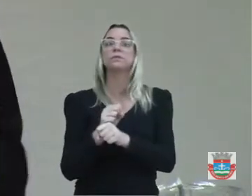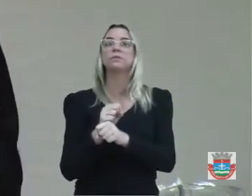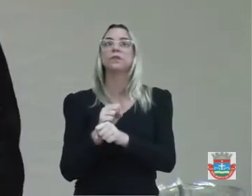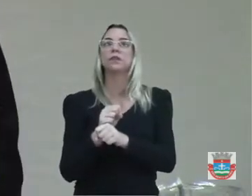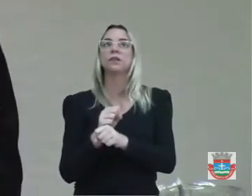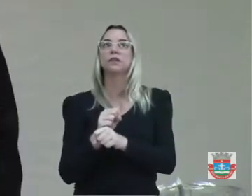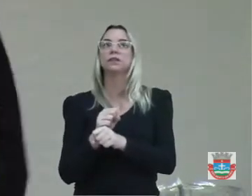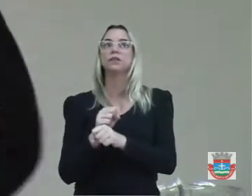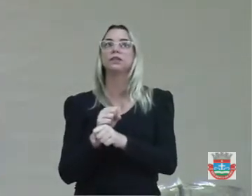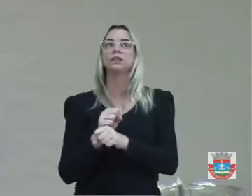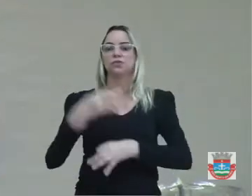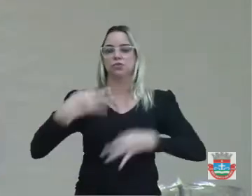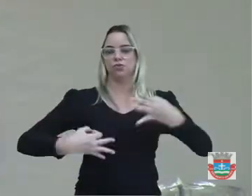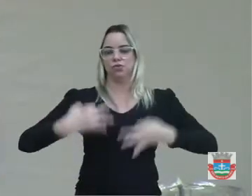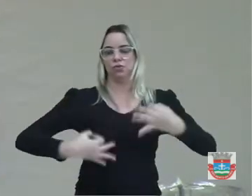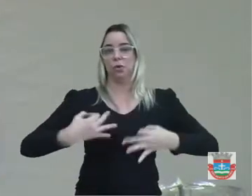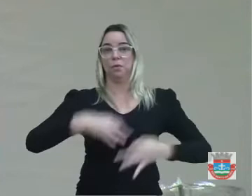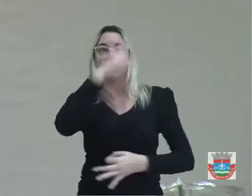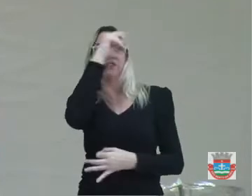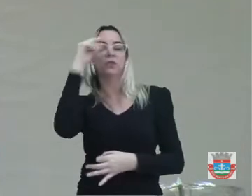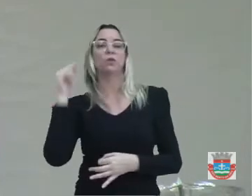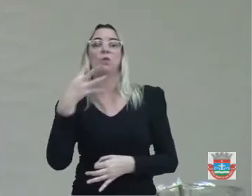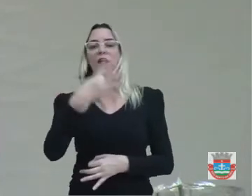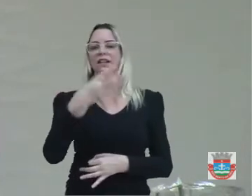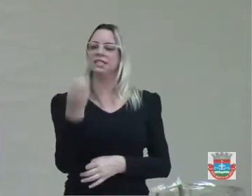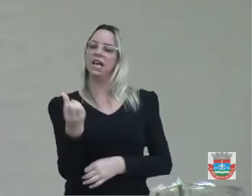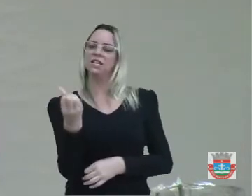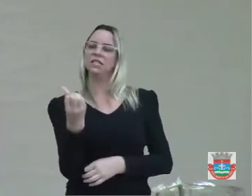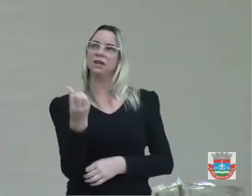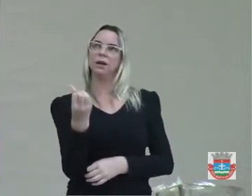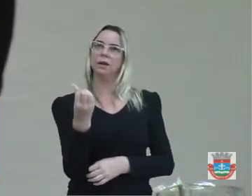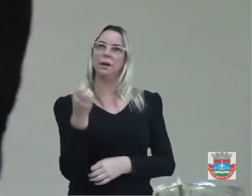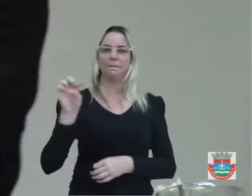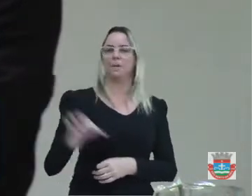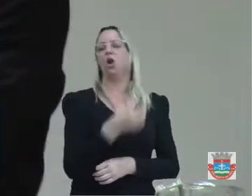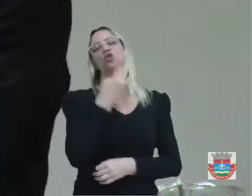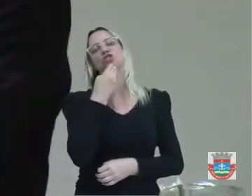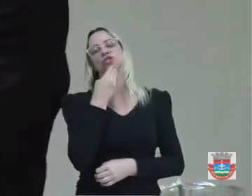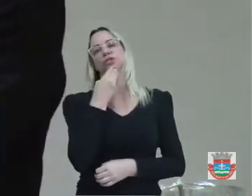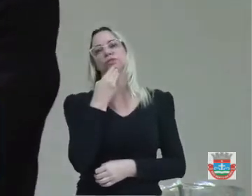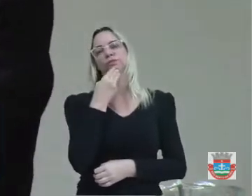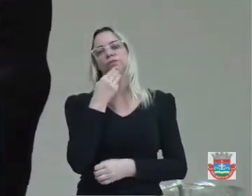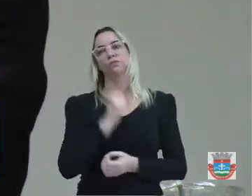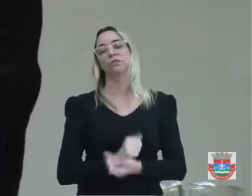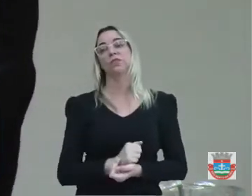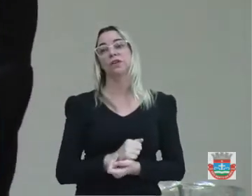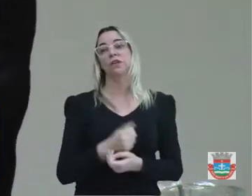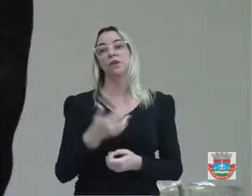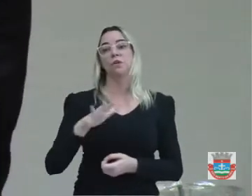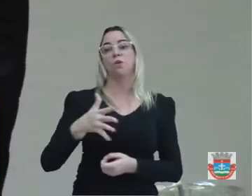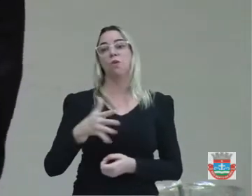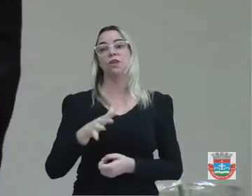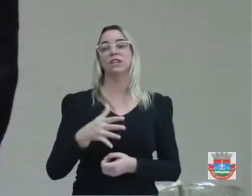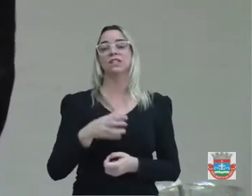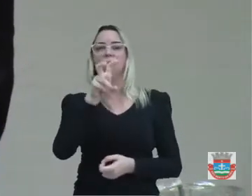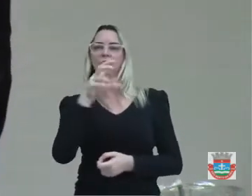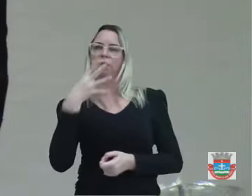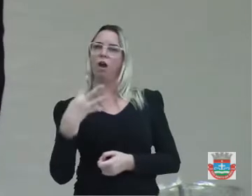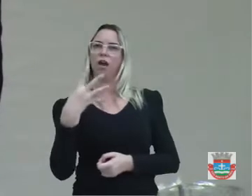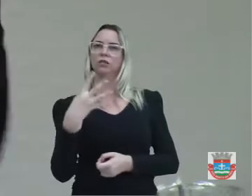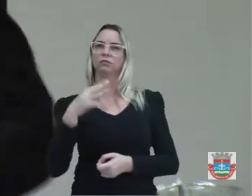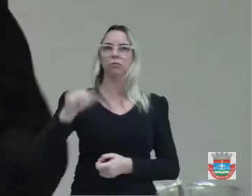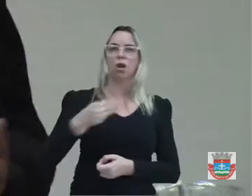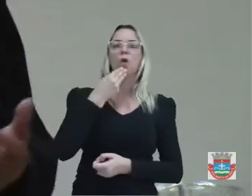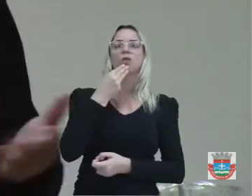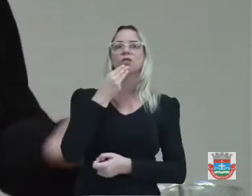jurídico de prefeitura, que fizeram essa conta em 46 milhões. Mandaram agora uma conta com 54, a previsão, 54